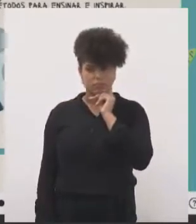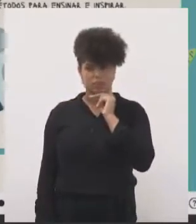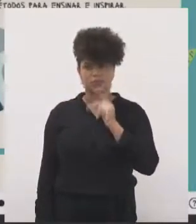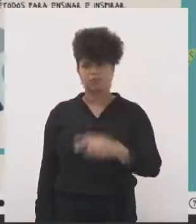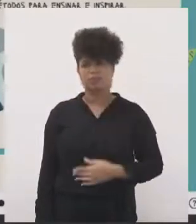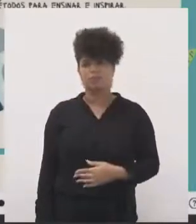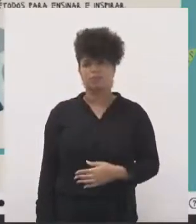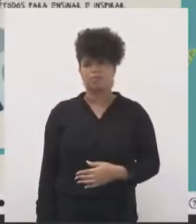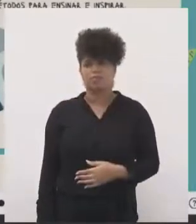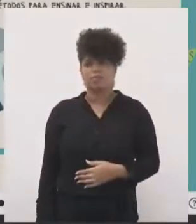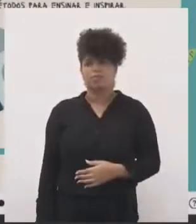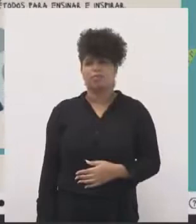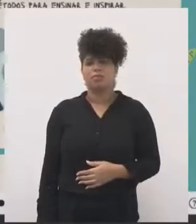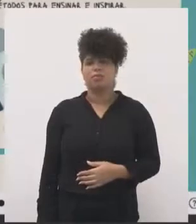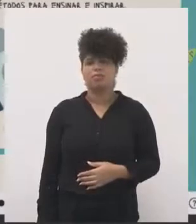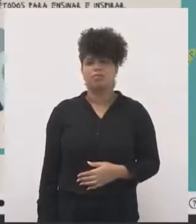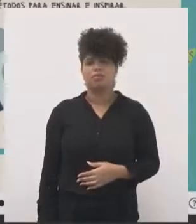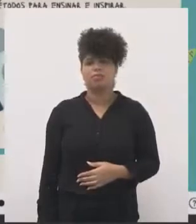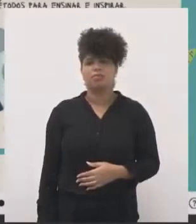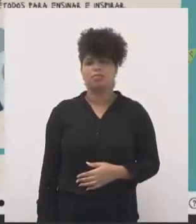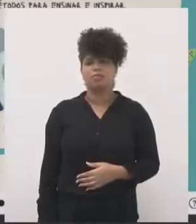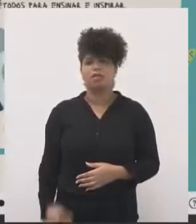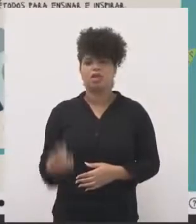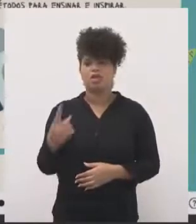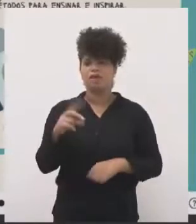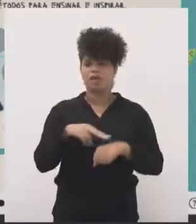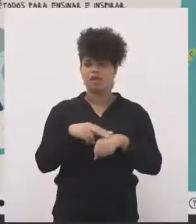Poderia ser esse aqui mesmo, verdinho.